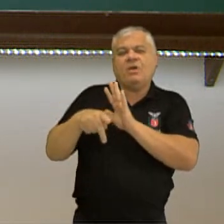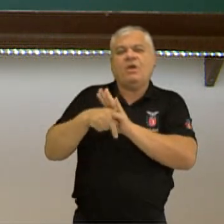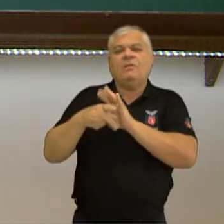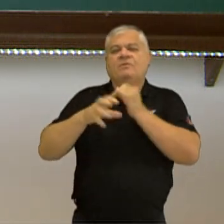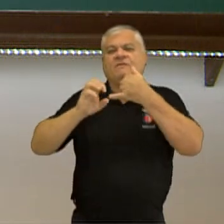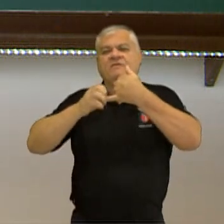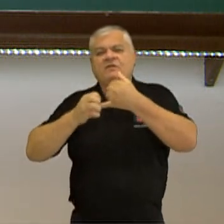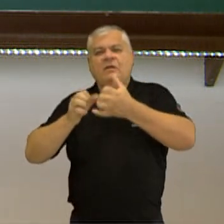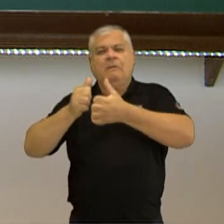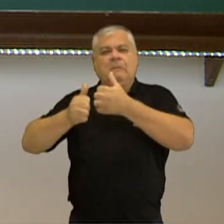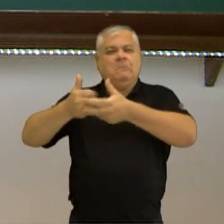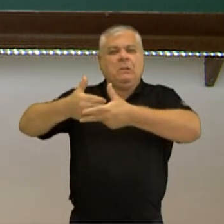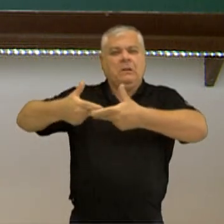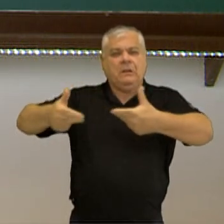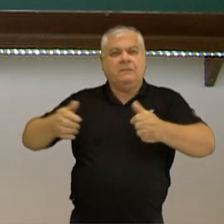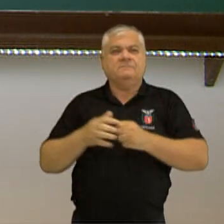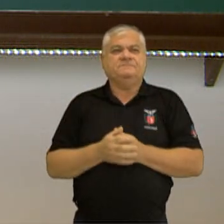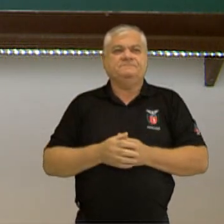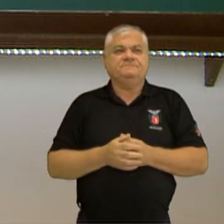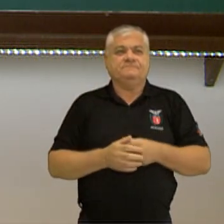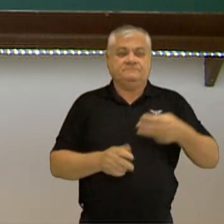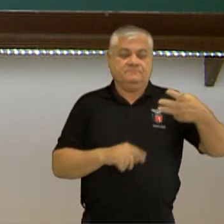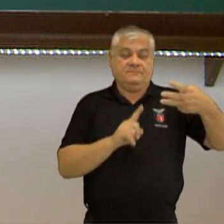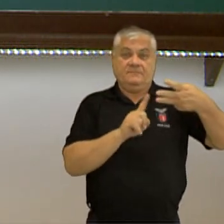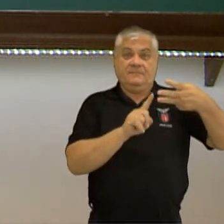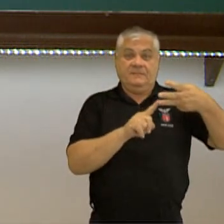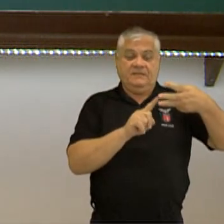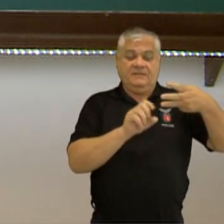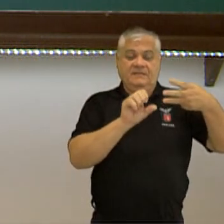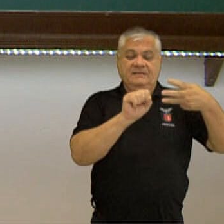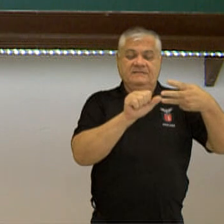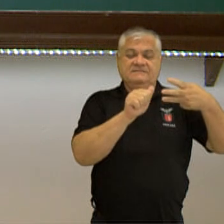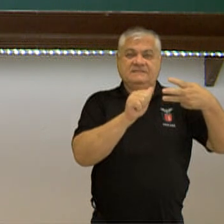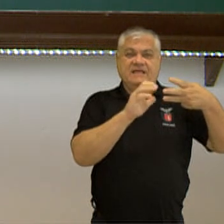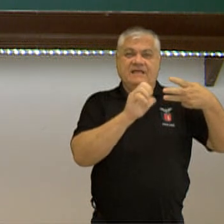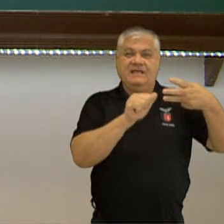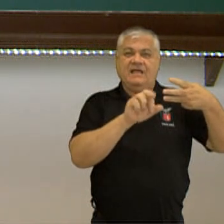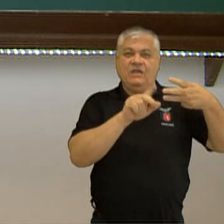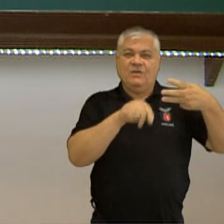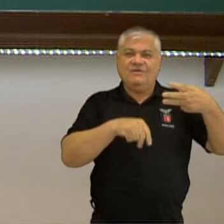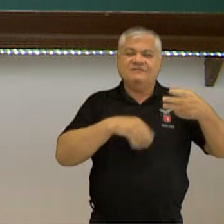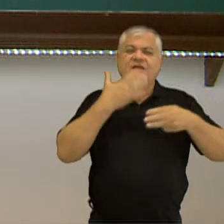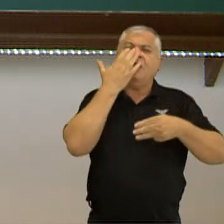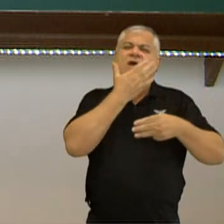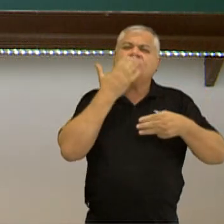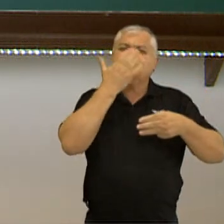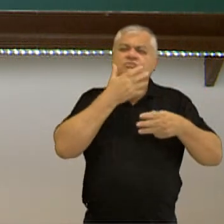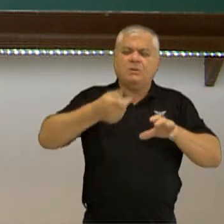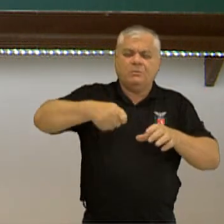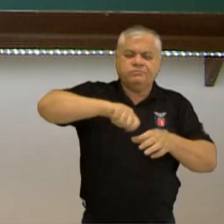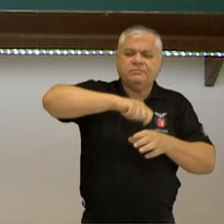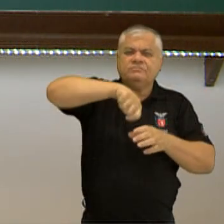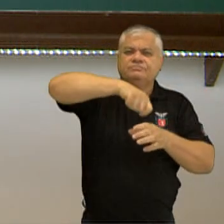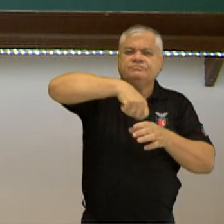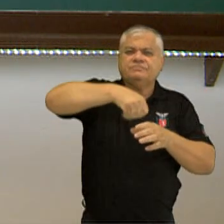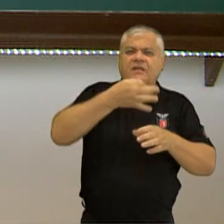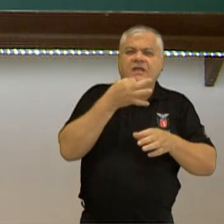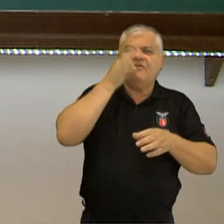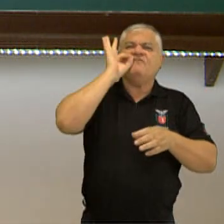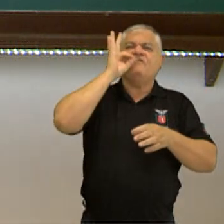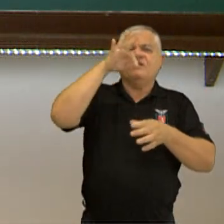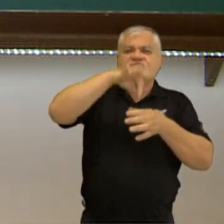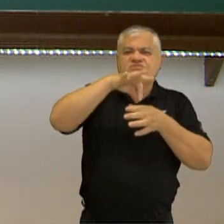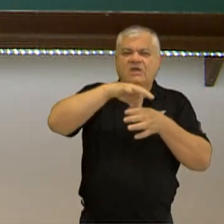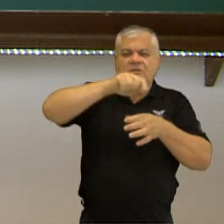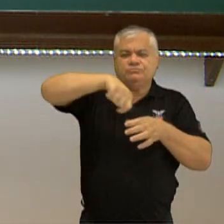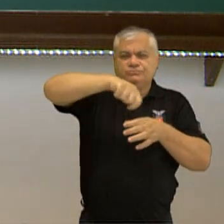cereais. Nós temos a sacarose, que é esse açúcar que a gente utiliza em casa para adoçar o café, o chá, o